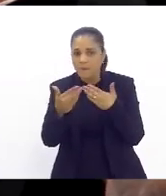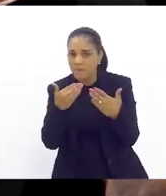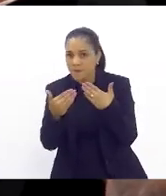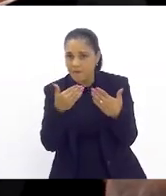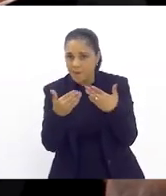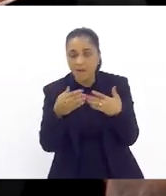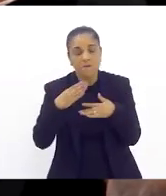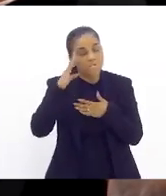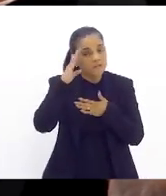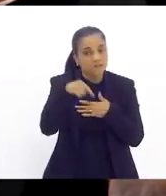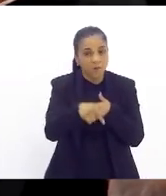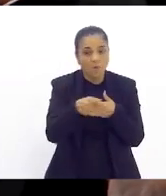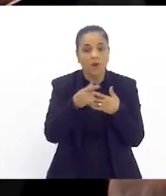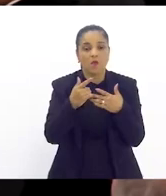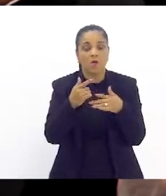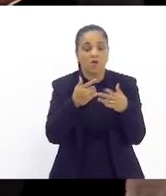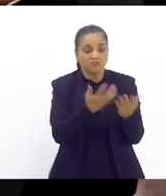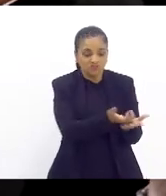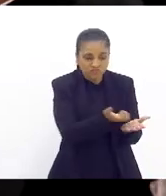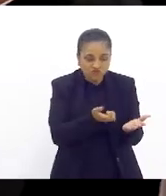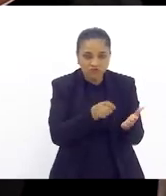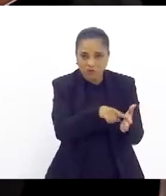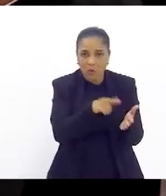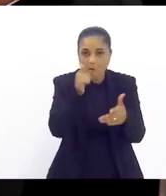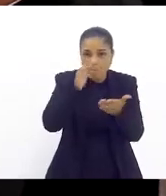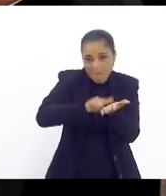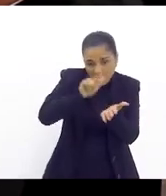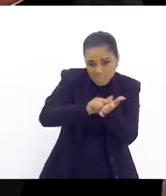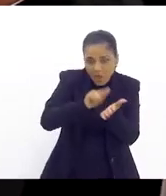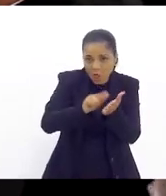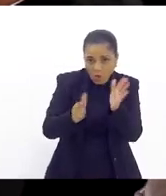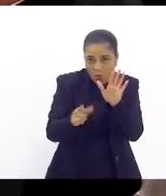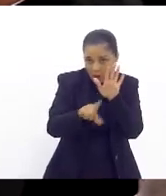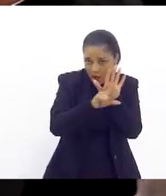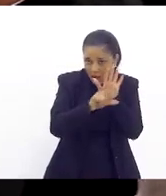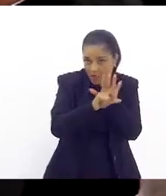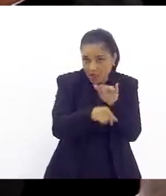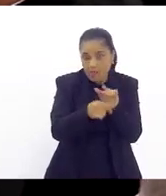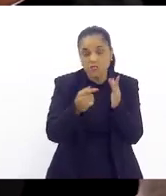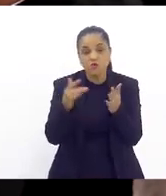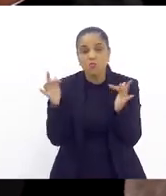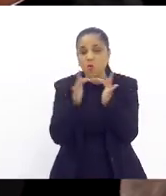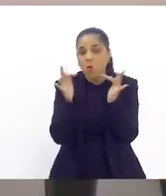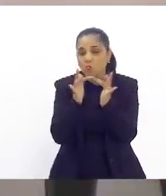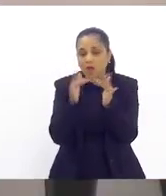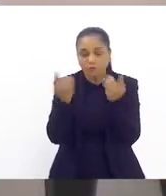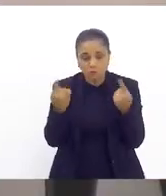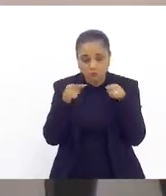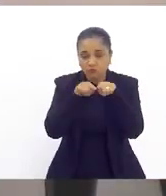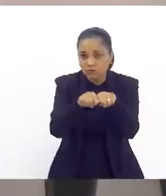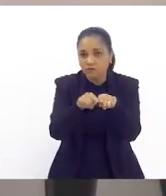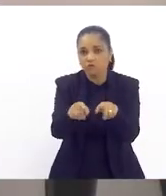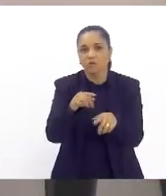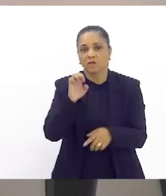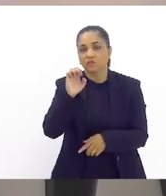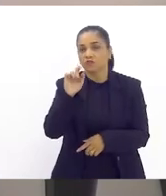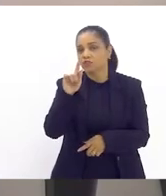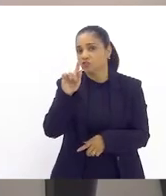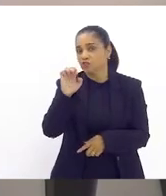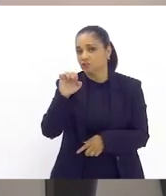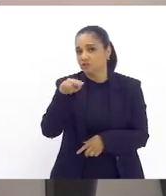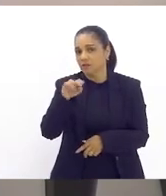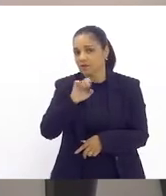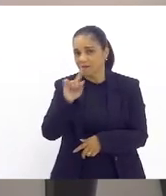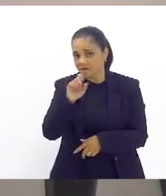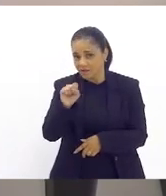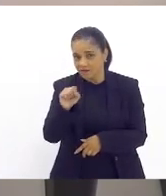que a gente possa tirar do papel da gaveta e fazer esse convênio de imediato com a janela com a genesa aqui e com a